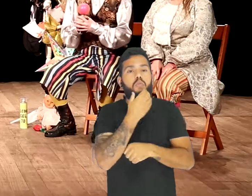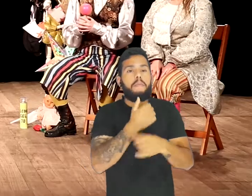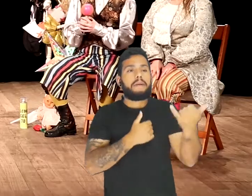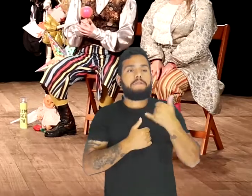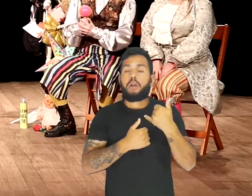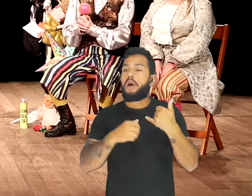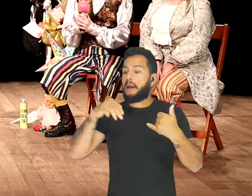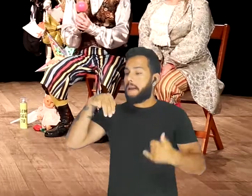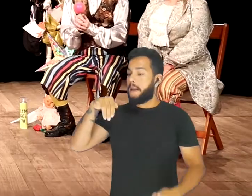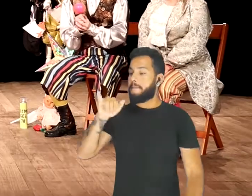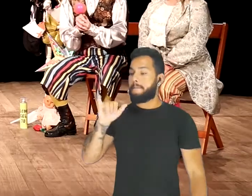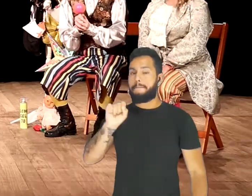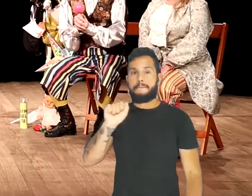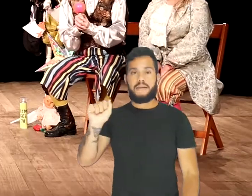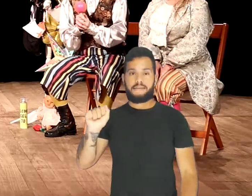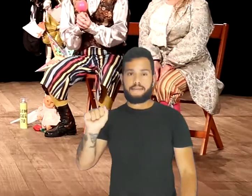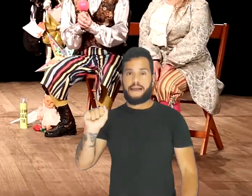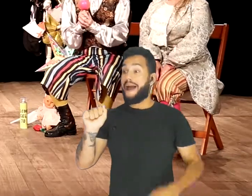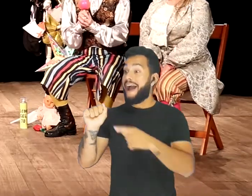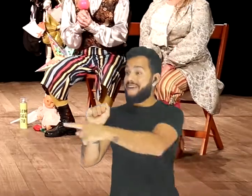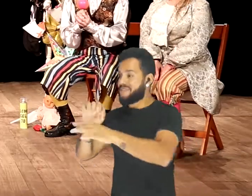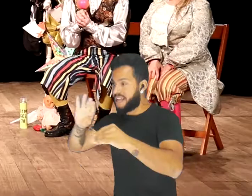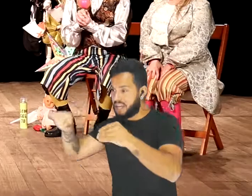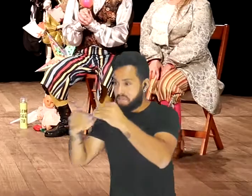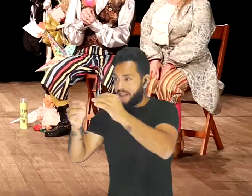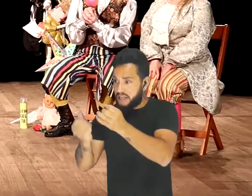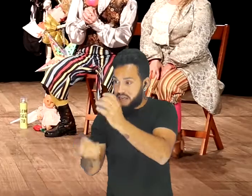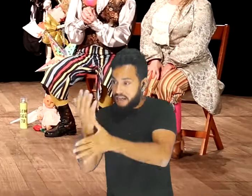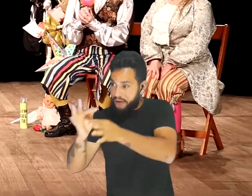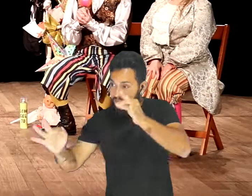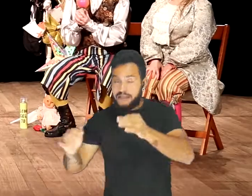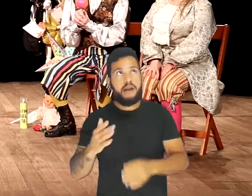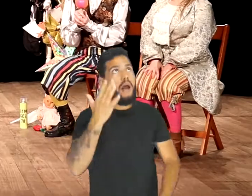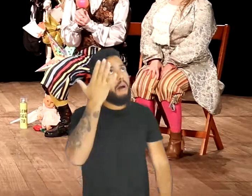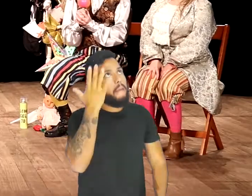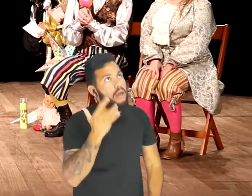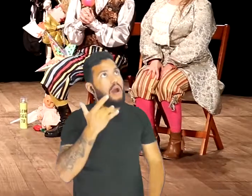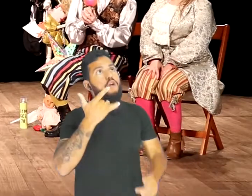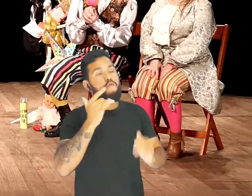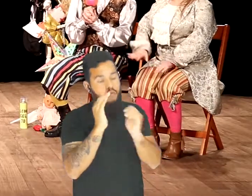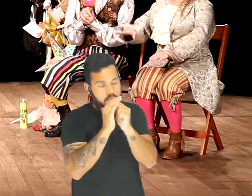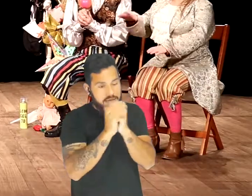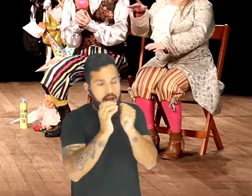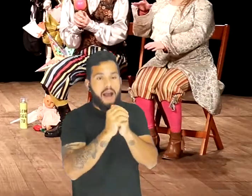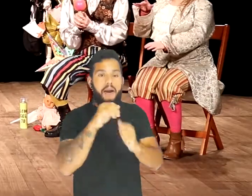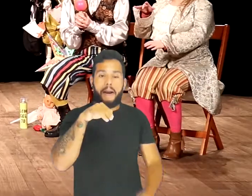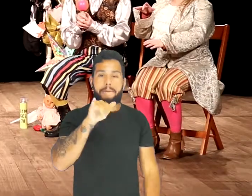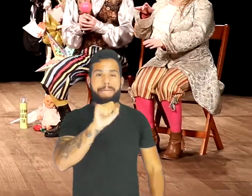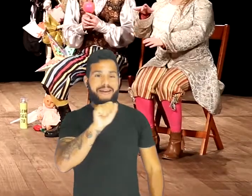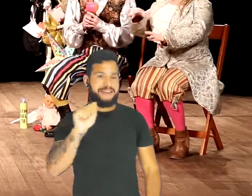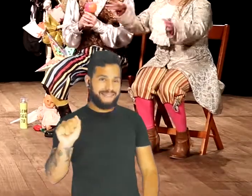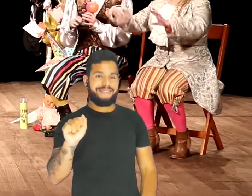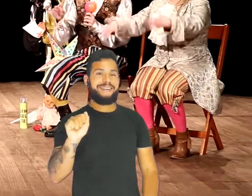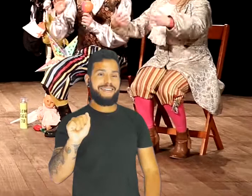missa! Missa! Aí vocês têm que fazer missa, amanhã eu vou rezar! Ah. Baita missa, eu fui contigo.